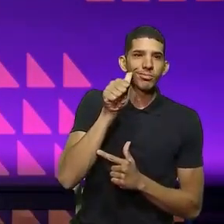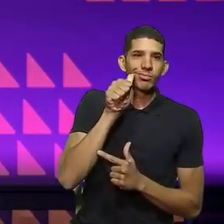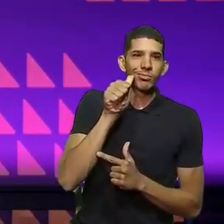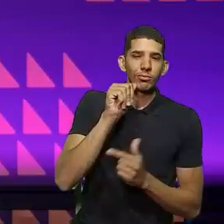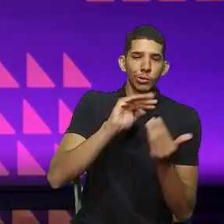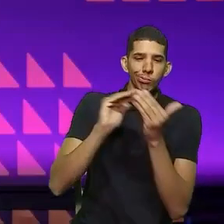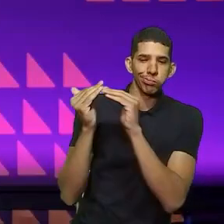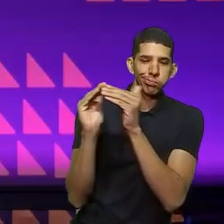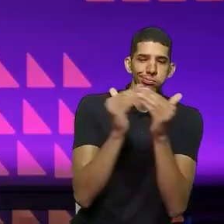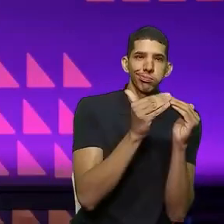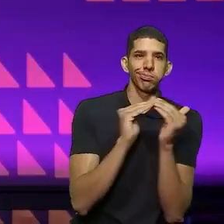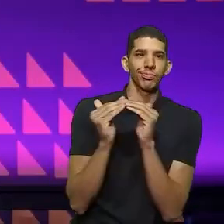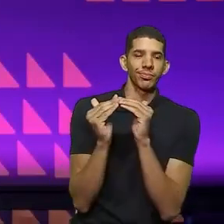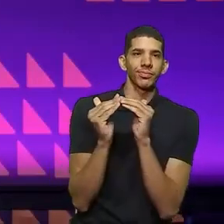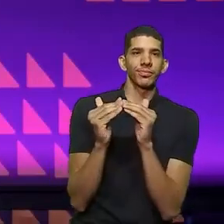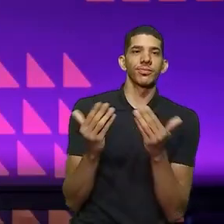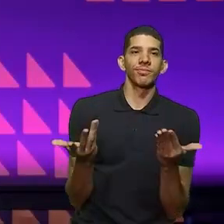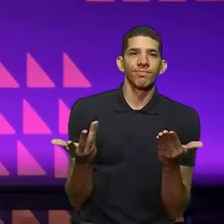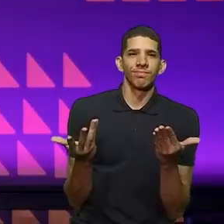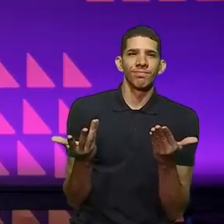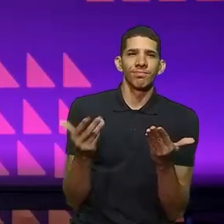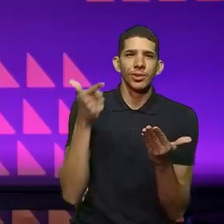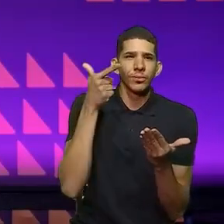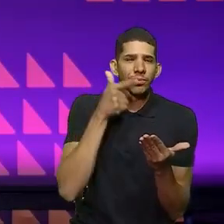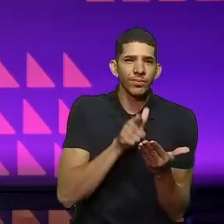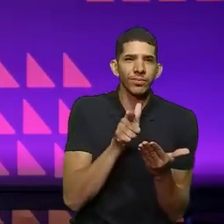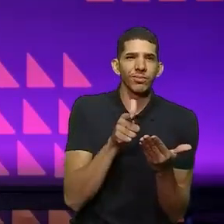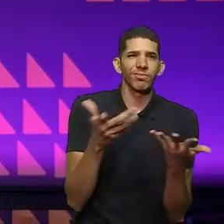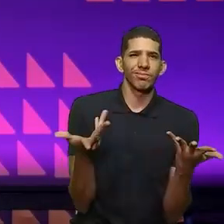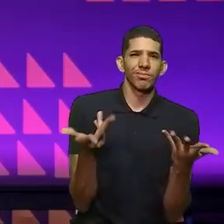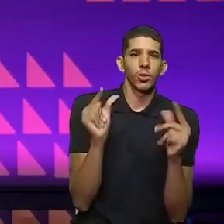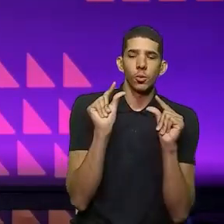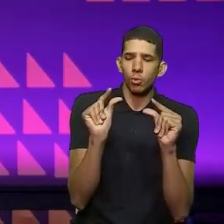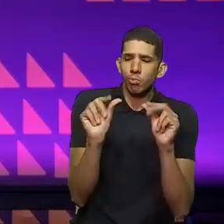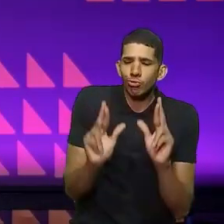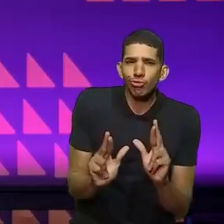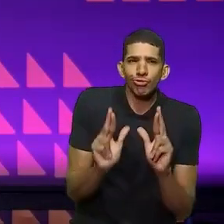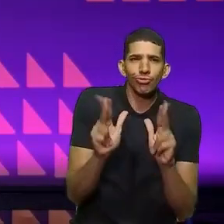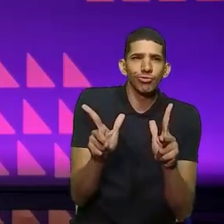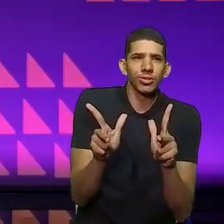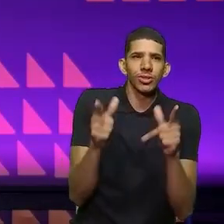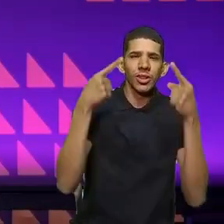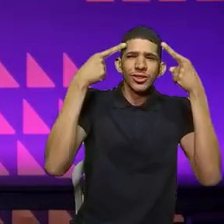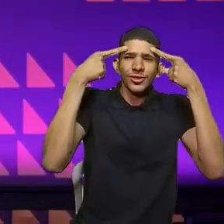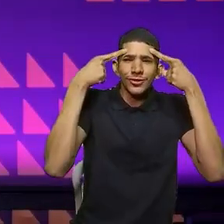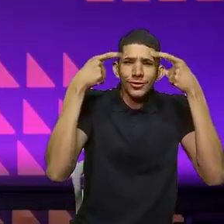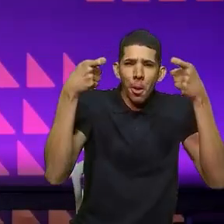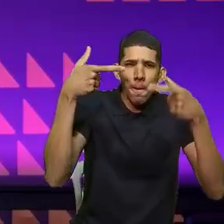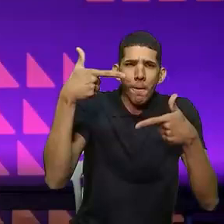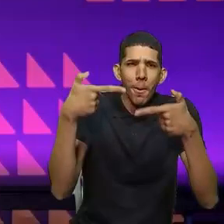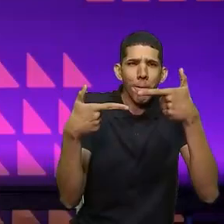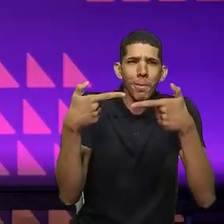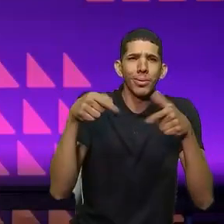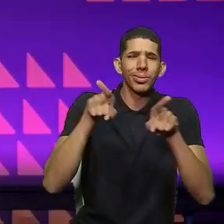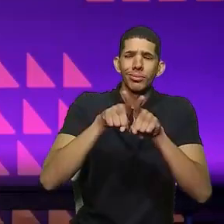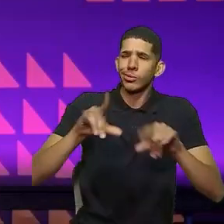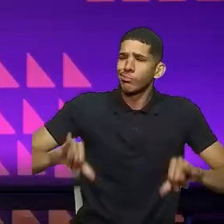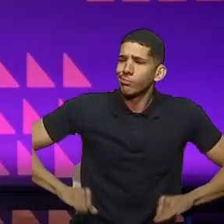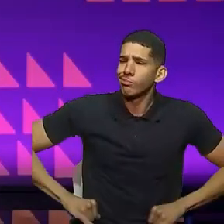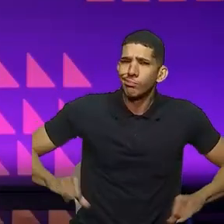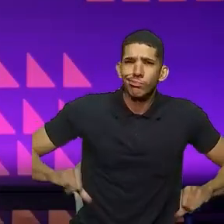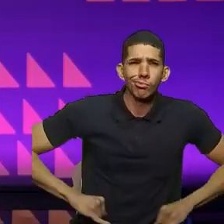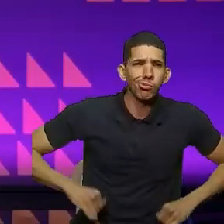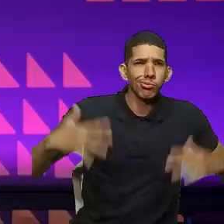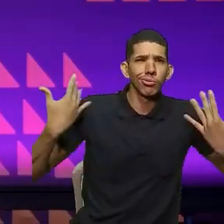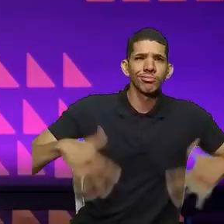favela, onde tudo se repete, um pouco diferente, mas, no fundo, a miséria é a mesma. O